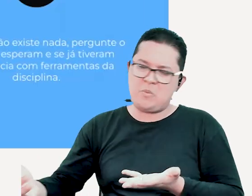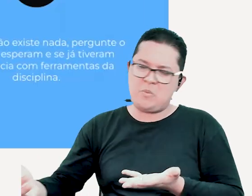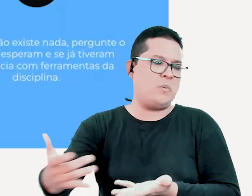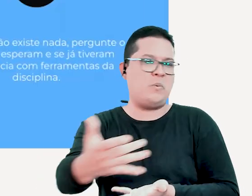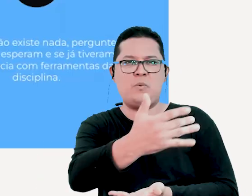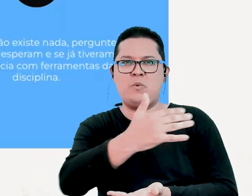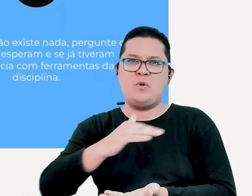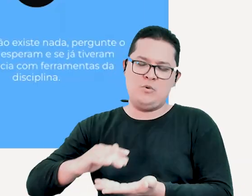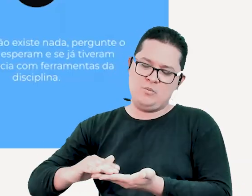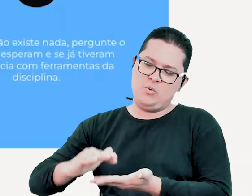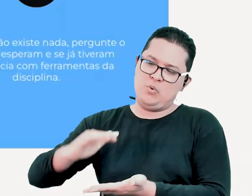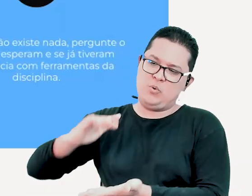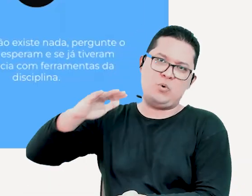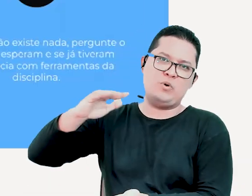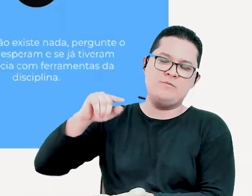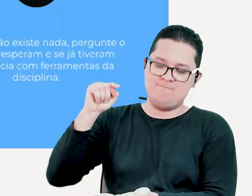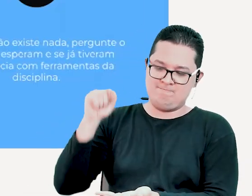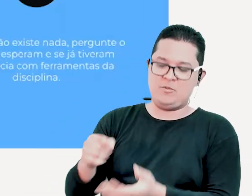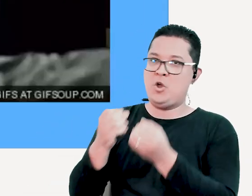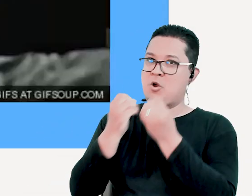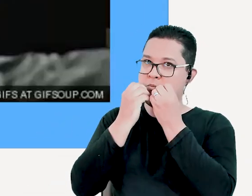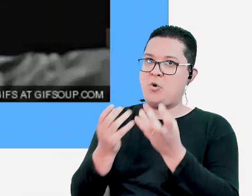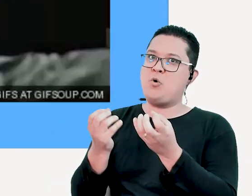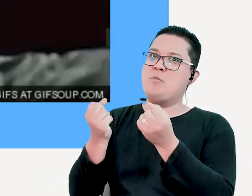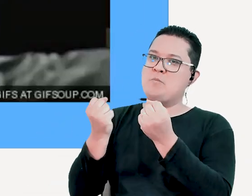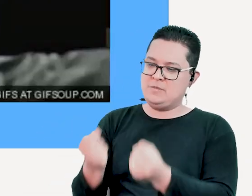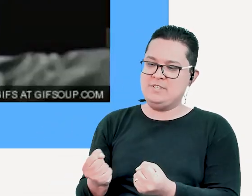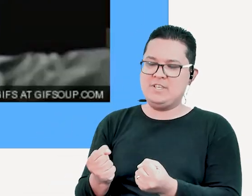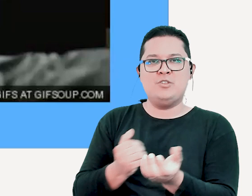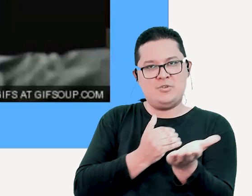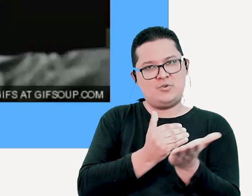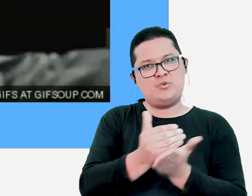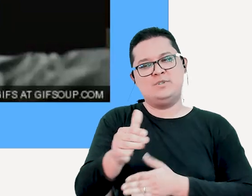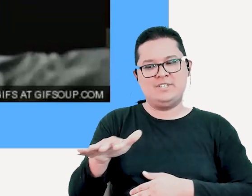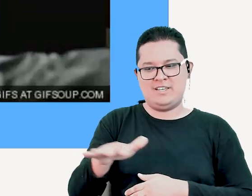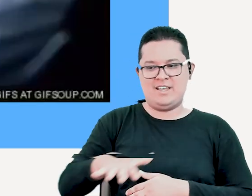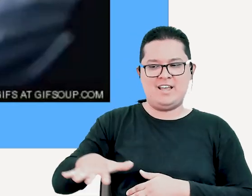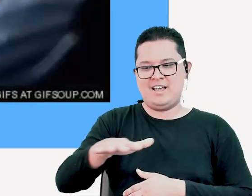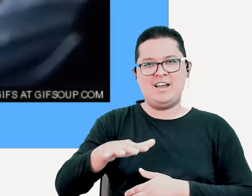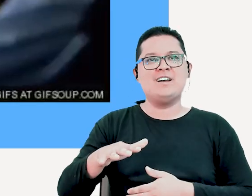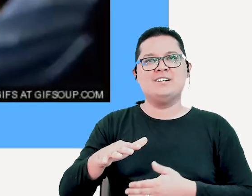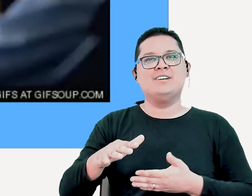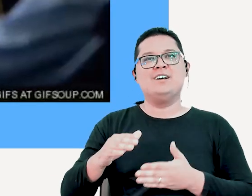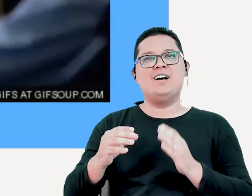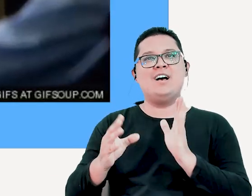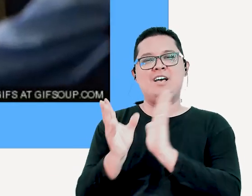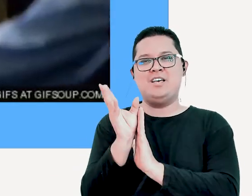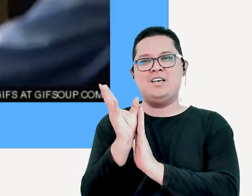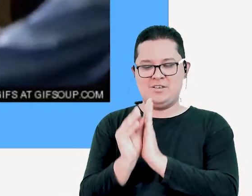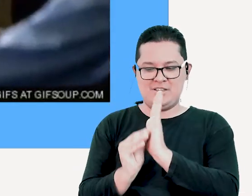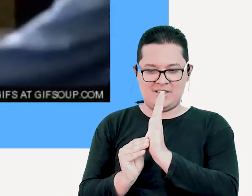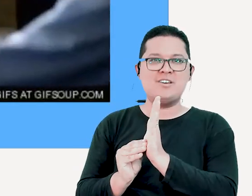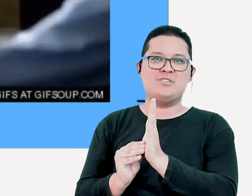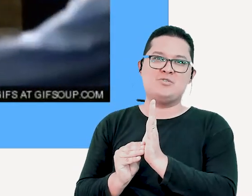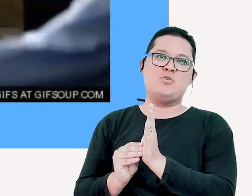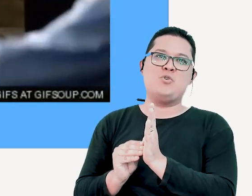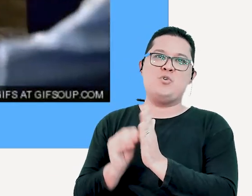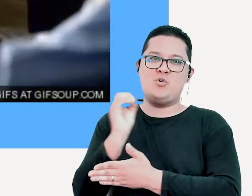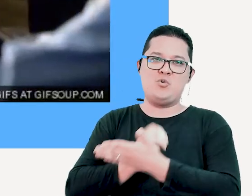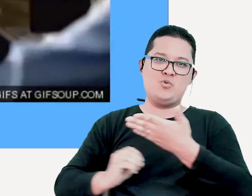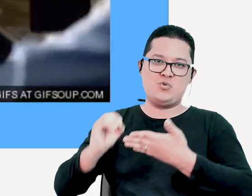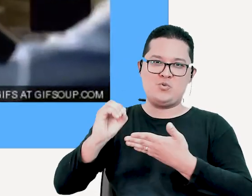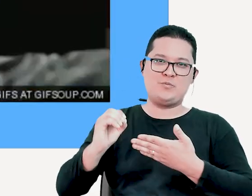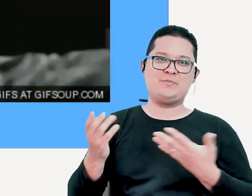uma nova área de Content Ops, né? E aqui, não menos importante, muito pelo